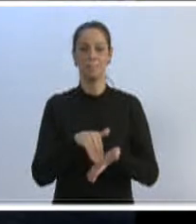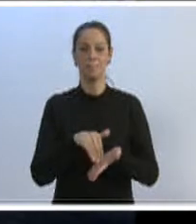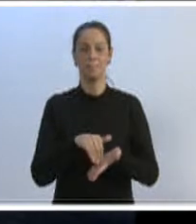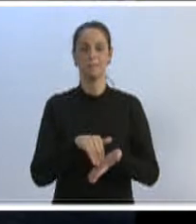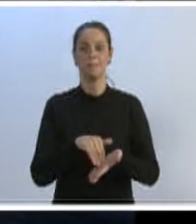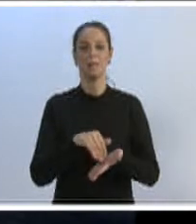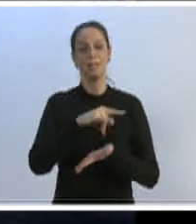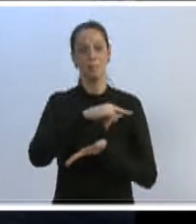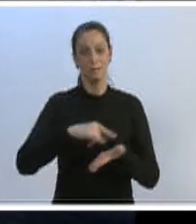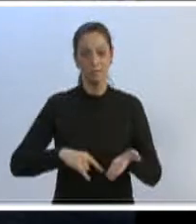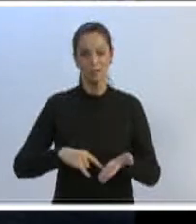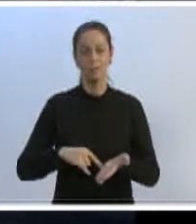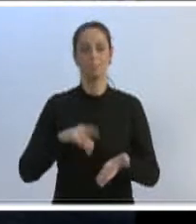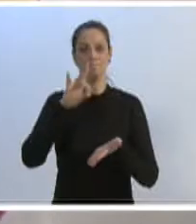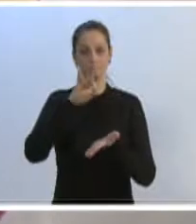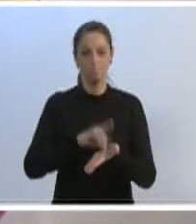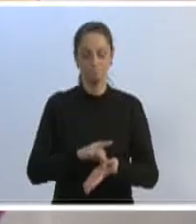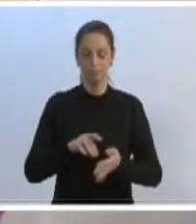Regularização Fundiária.